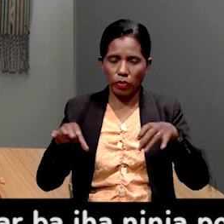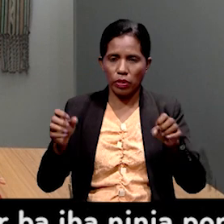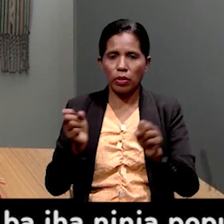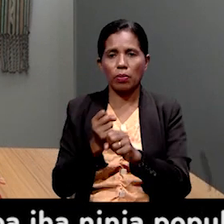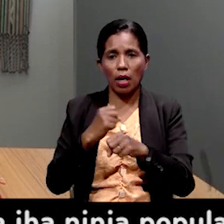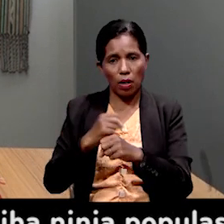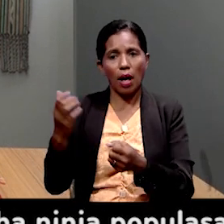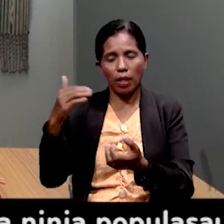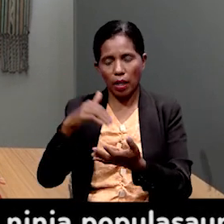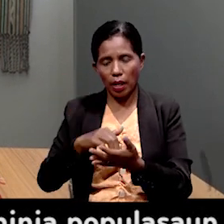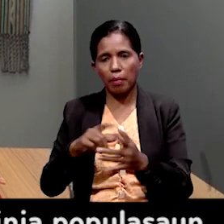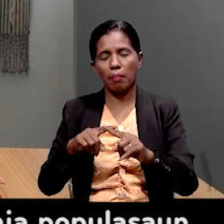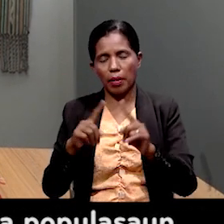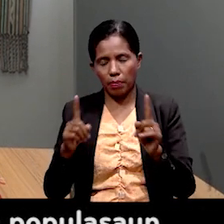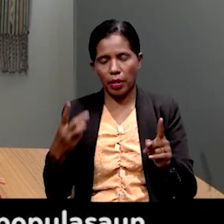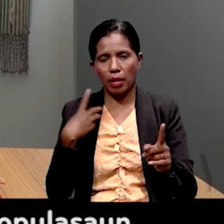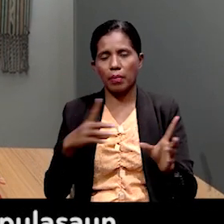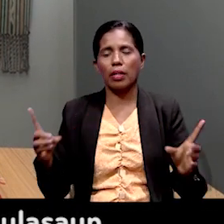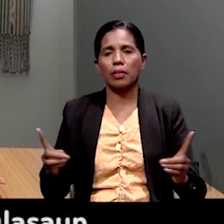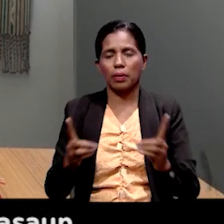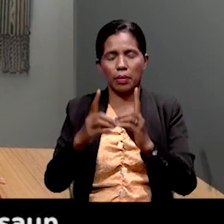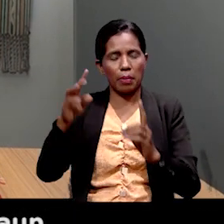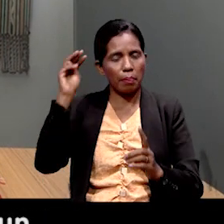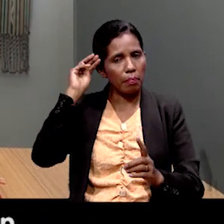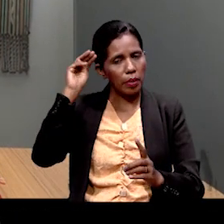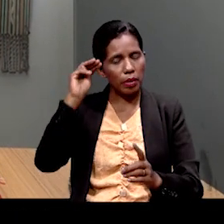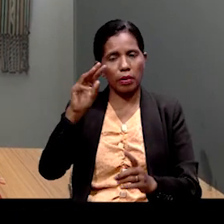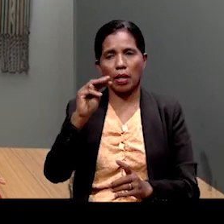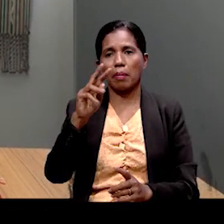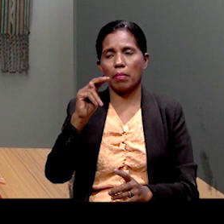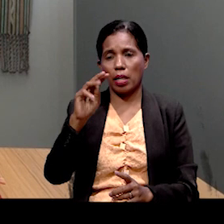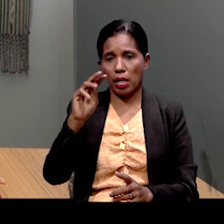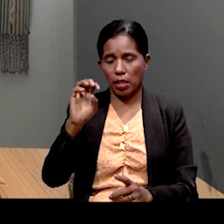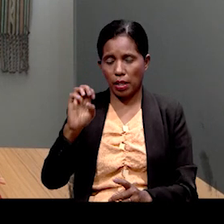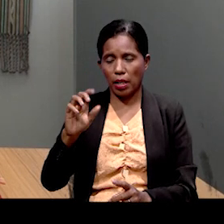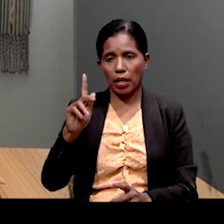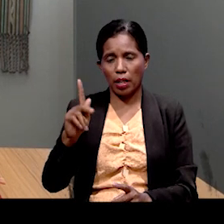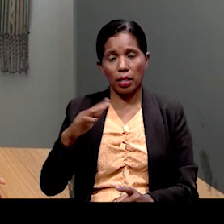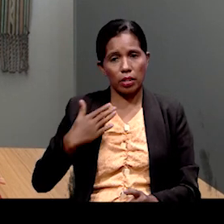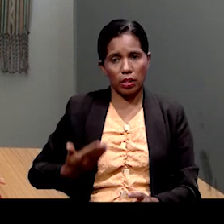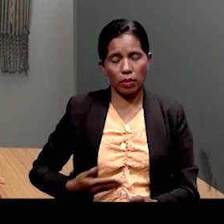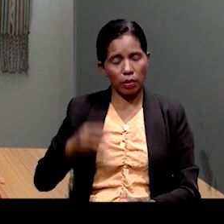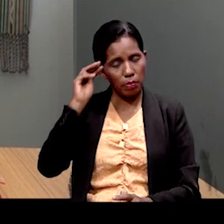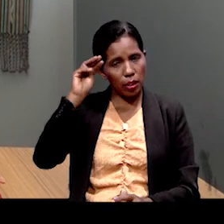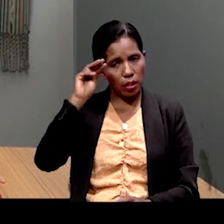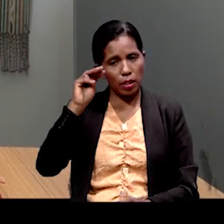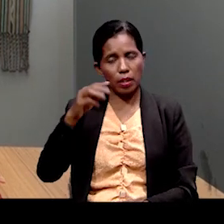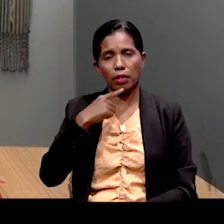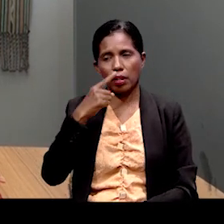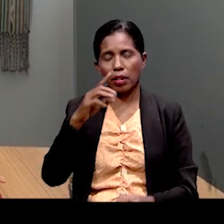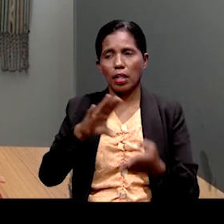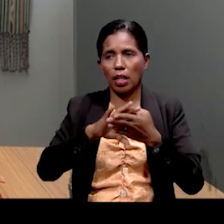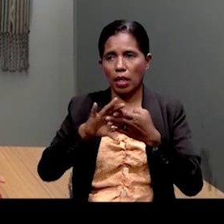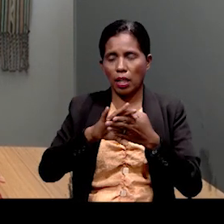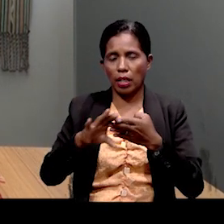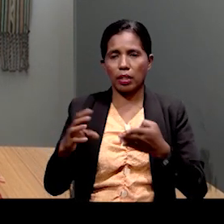nasarane asor malu tia senhora ministra dos negócios estrangeiros senhora ministra dos negócios estrangeiros a saite carta era ba